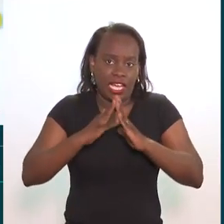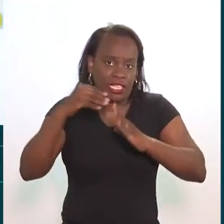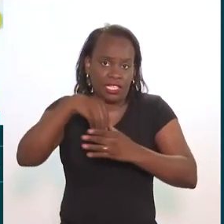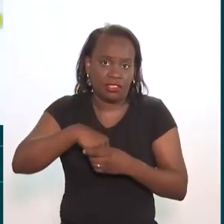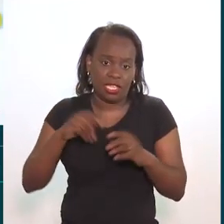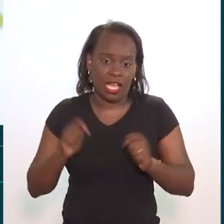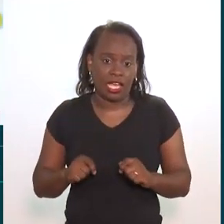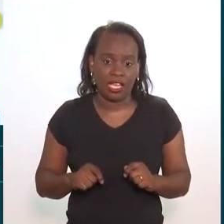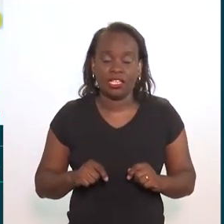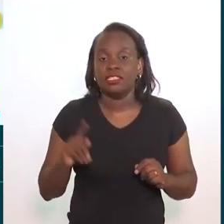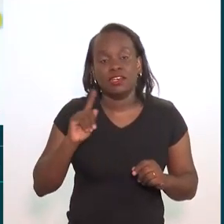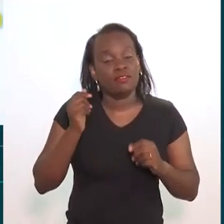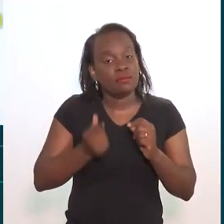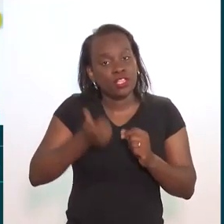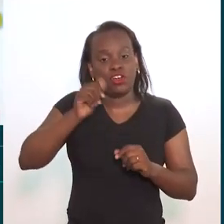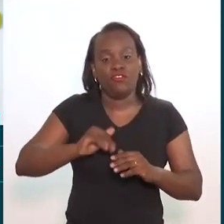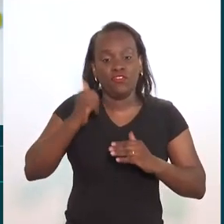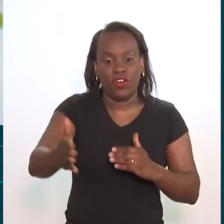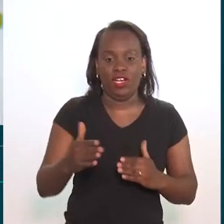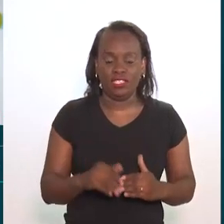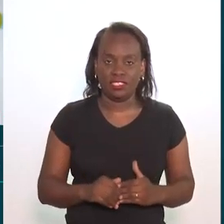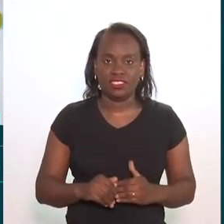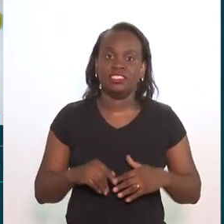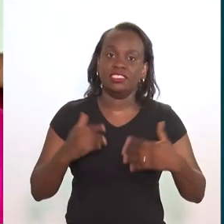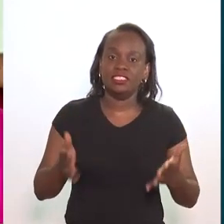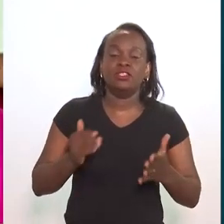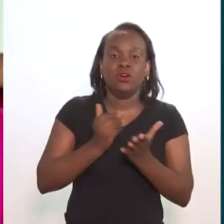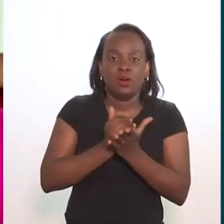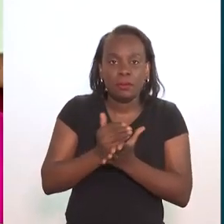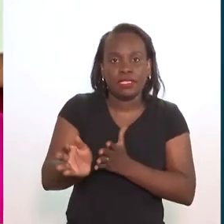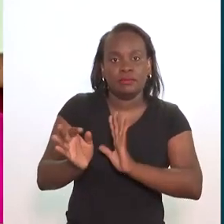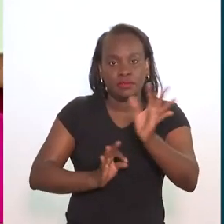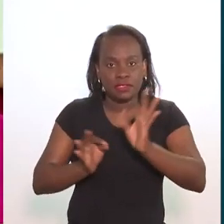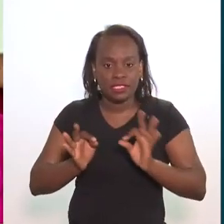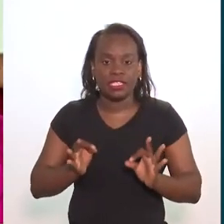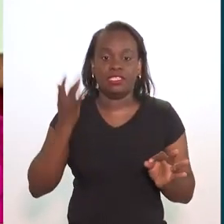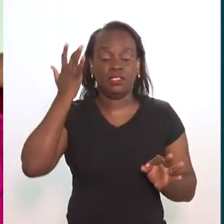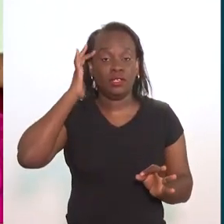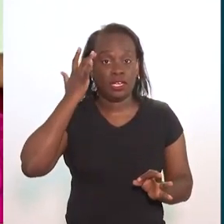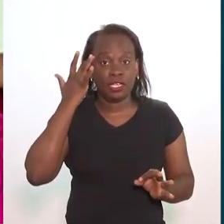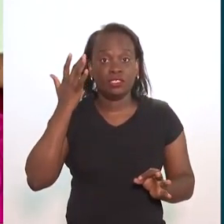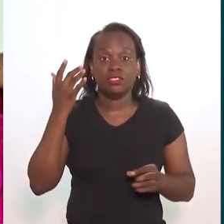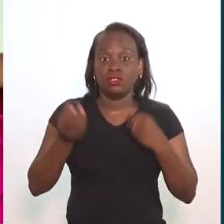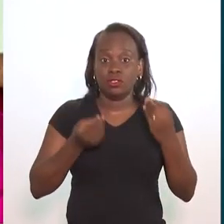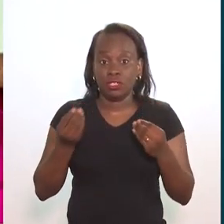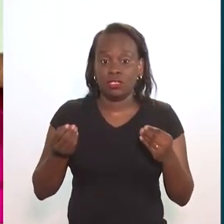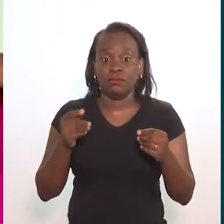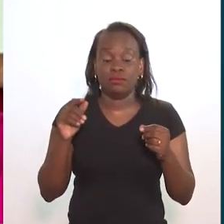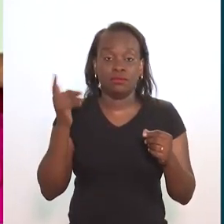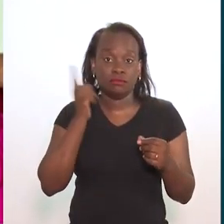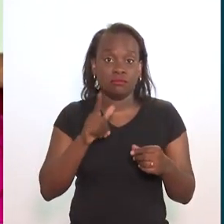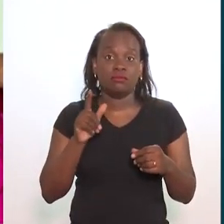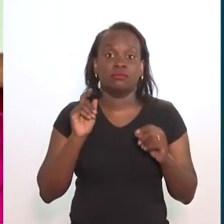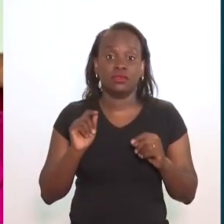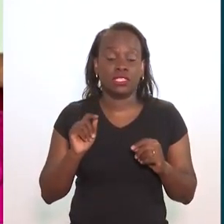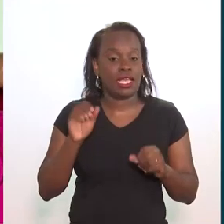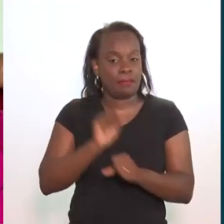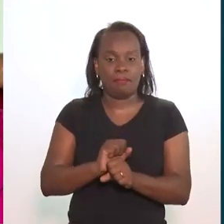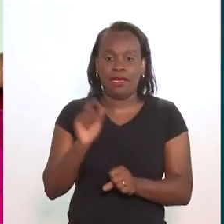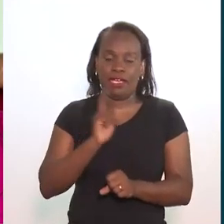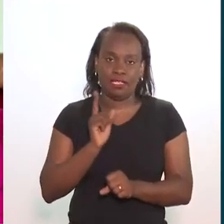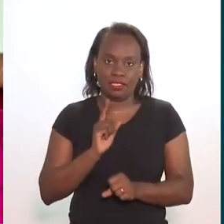ter colocado dentro da casa. Não, então vamos fazer fora. Então, a gente começa a fazer isso e eu acho que uma forma disso